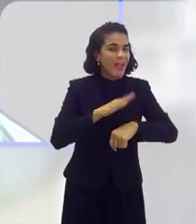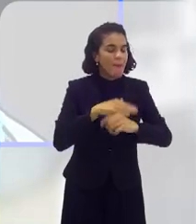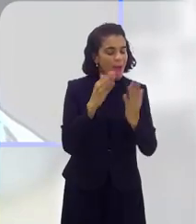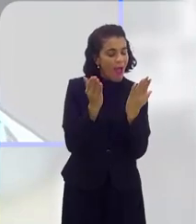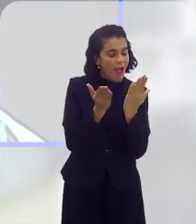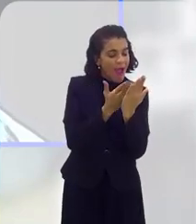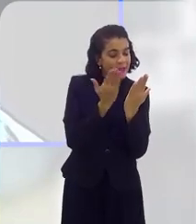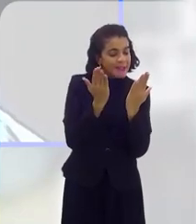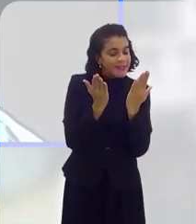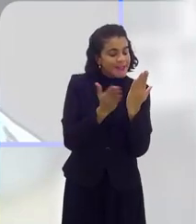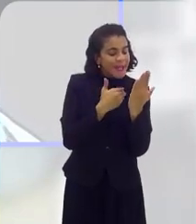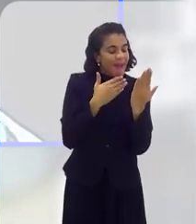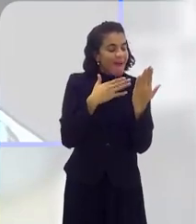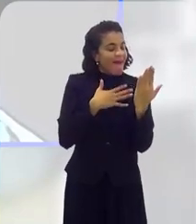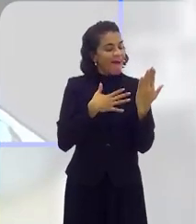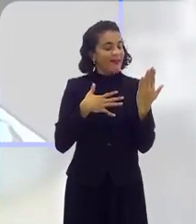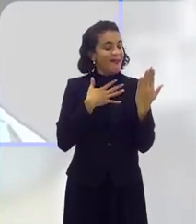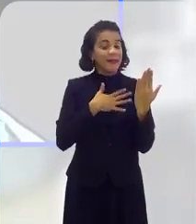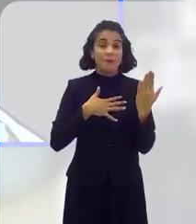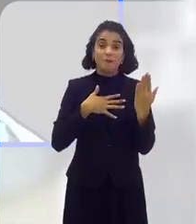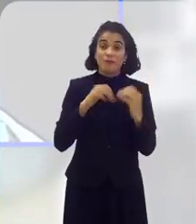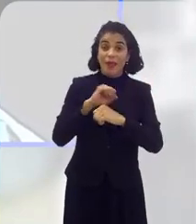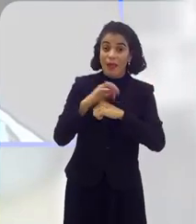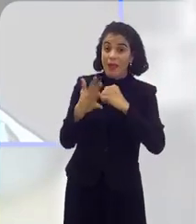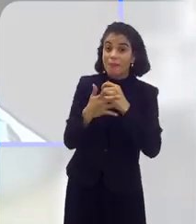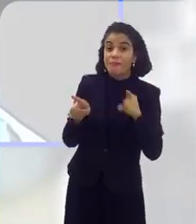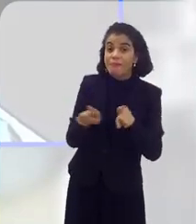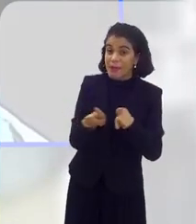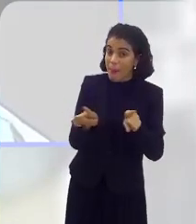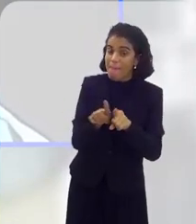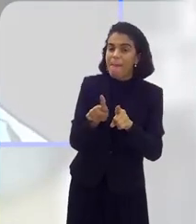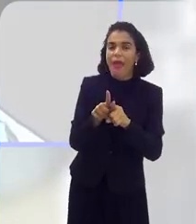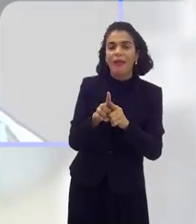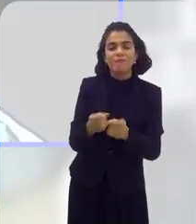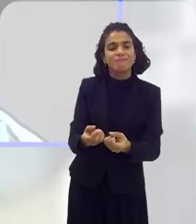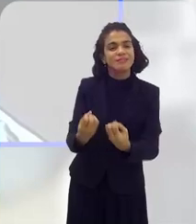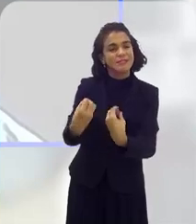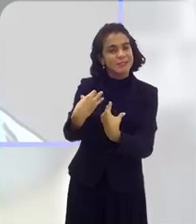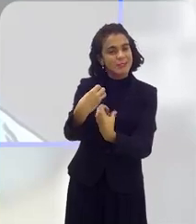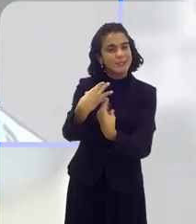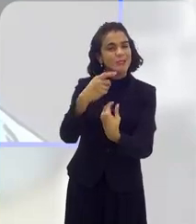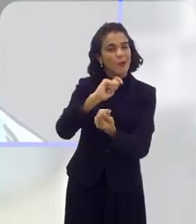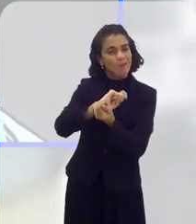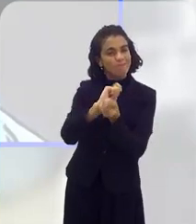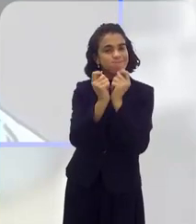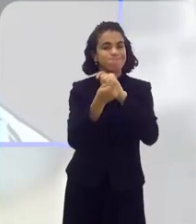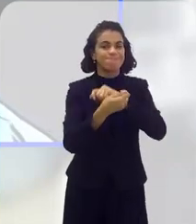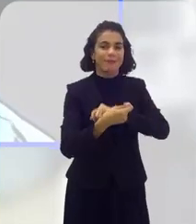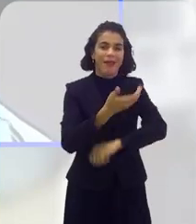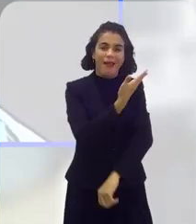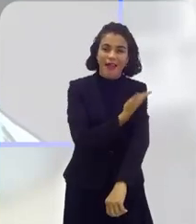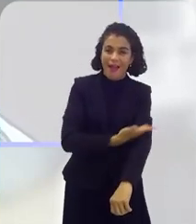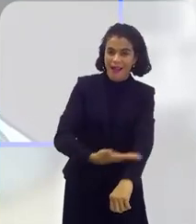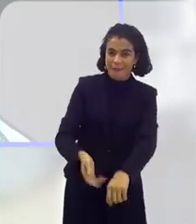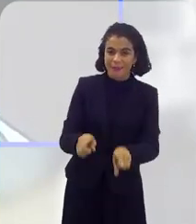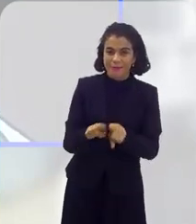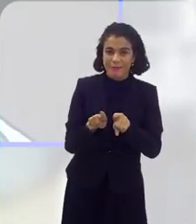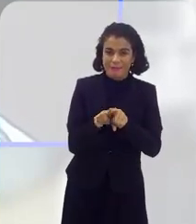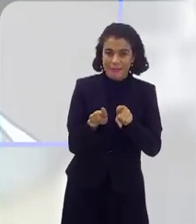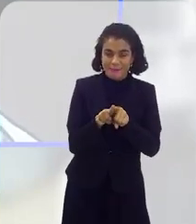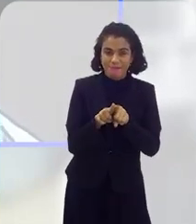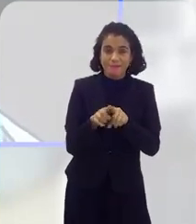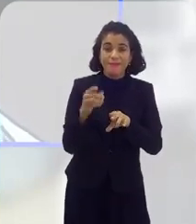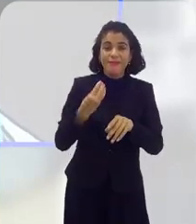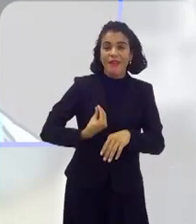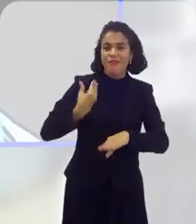para leitura. E a pandemia criou um hábito, criou alguns hábitos diferentes da